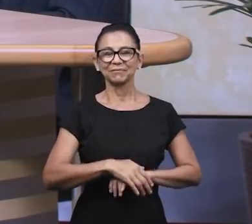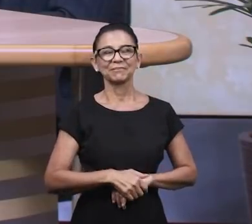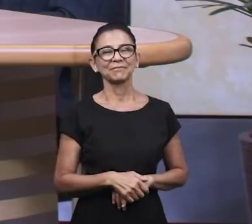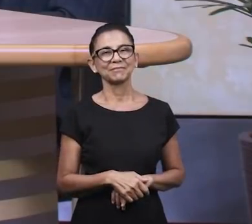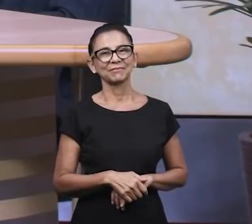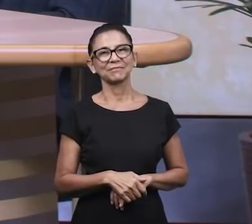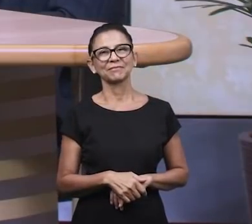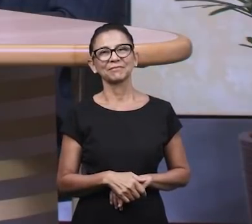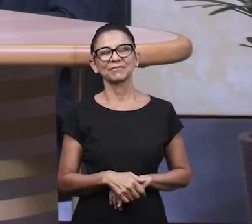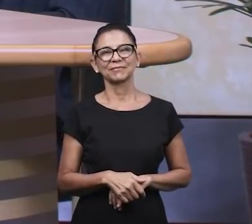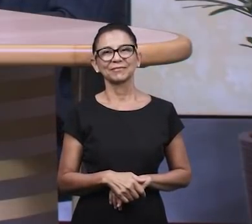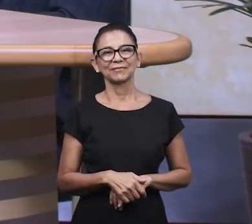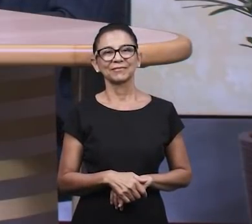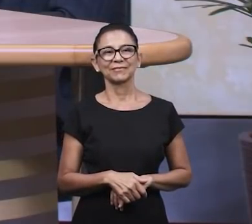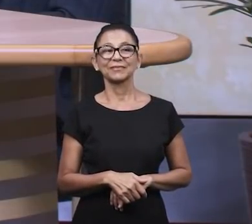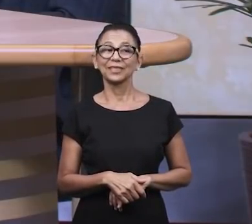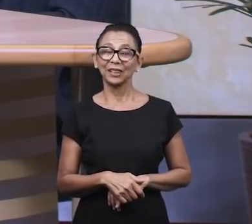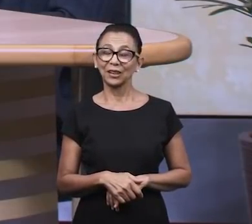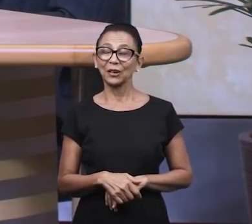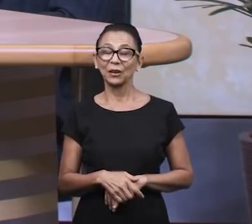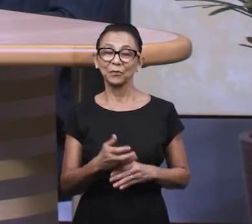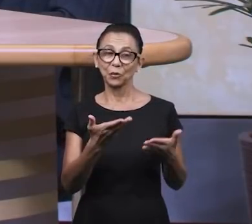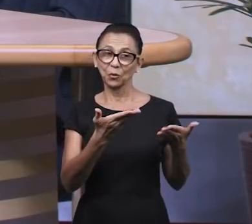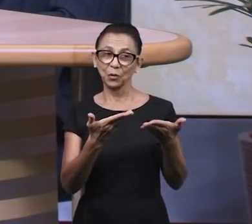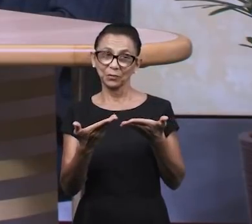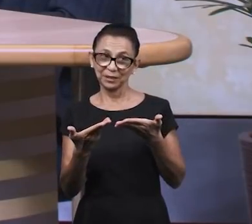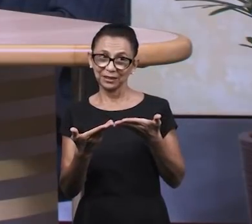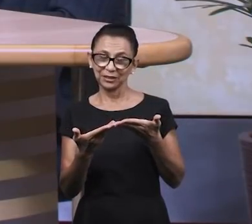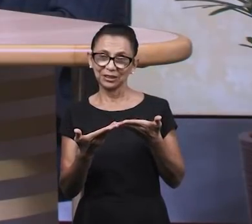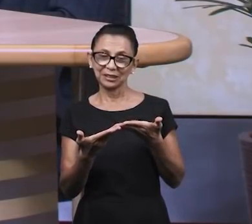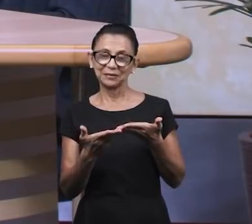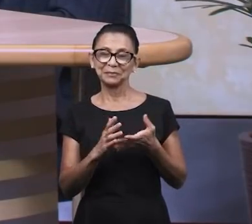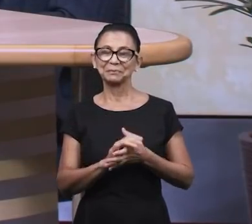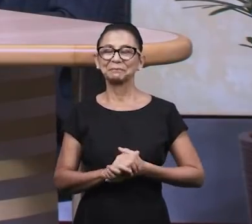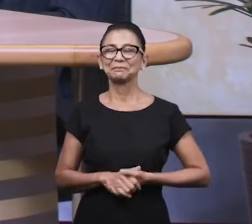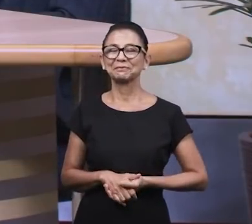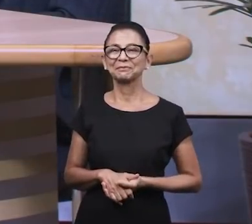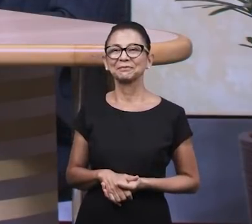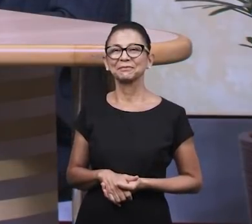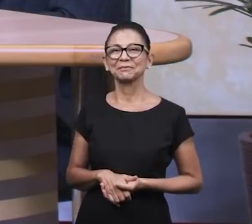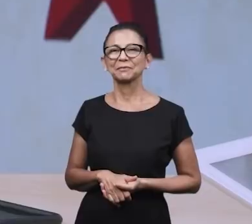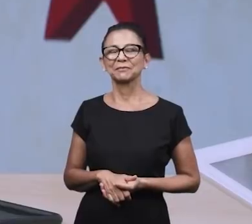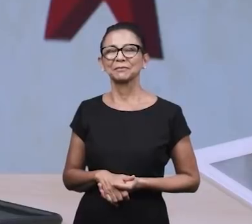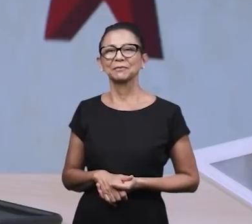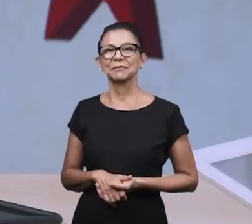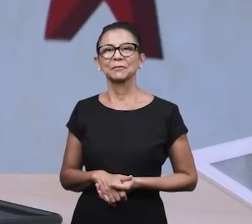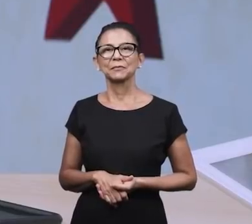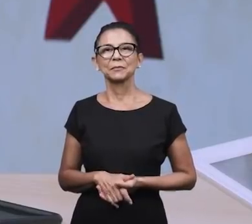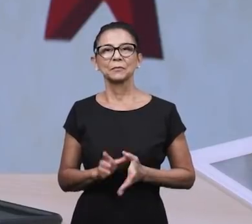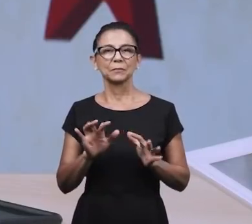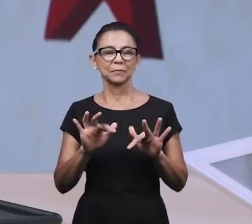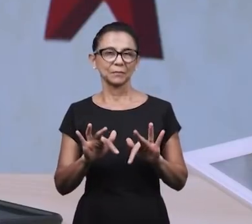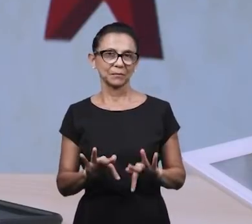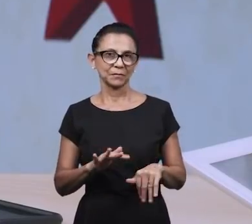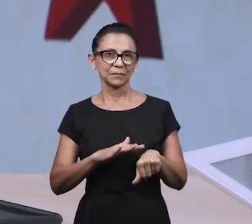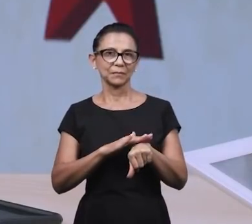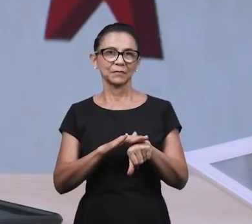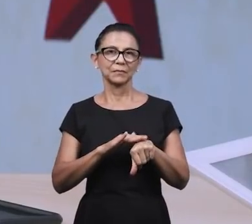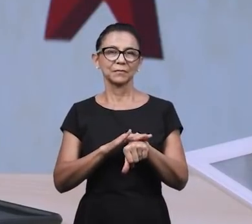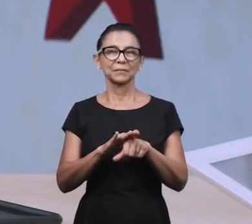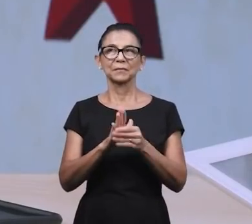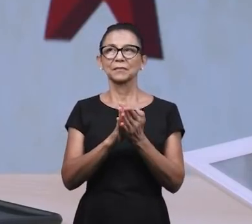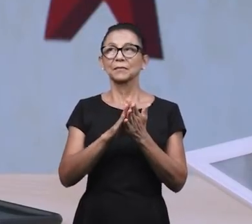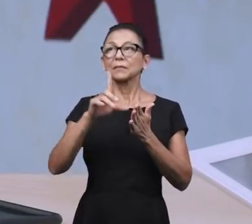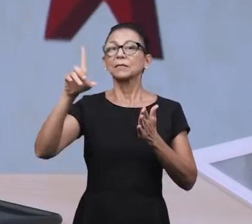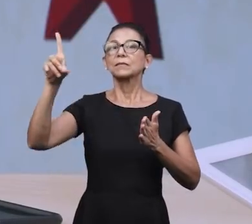sempre com a gente. Amém. A paz do Senhor. Já fica logo o convite para uma próxima oportunidade. Próxima, se Deus quiser. Muito bem, assim a gente chega ao final de mais